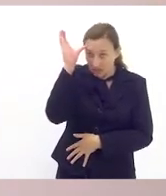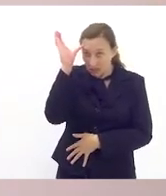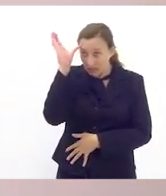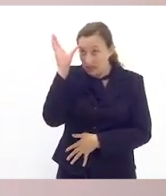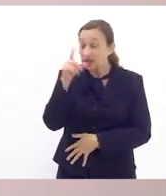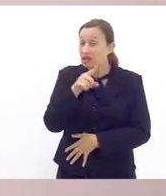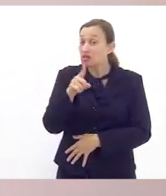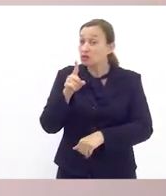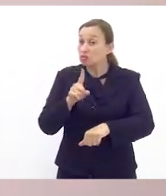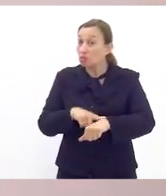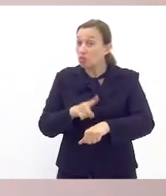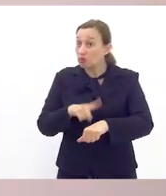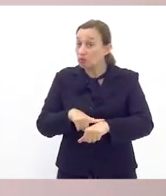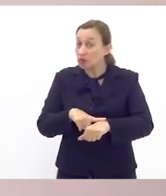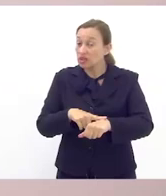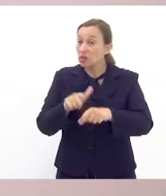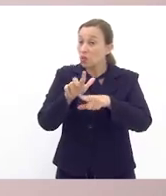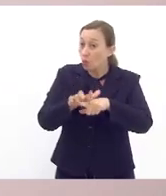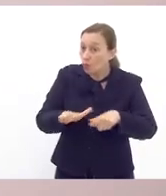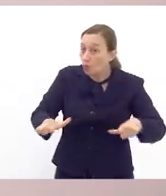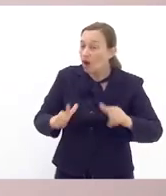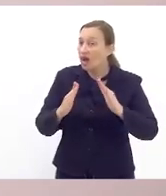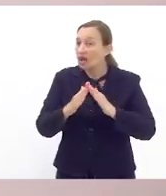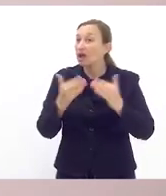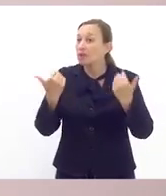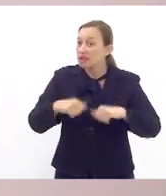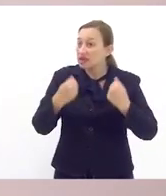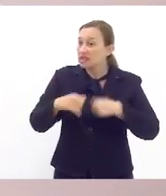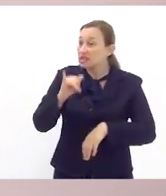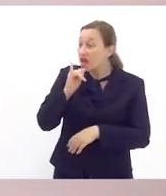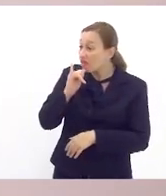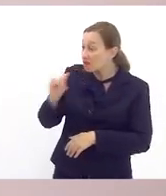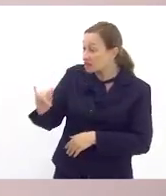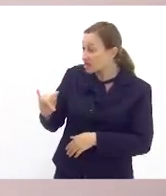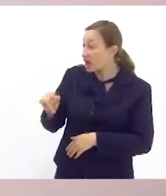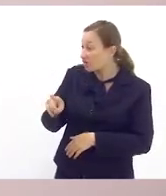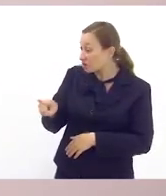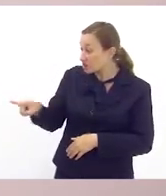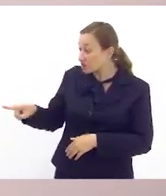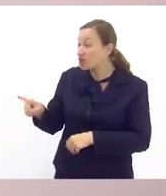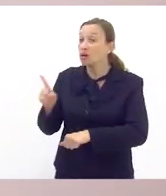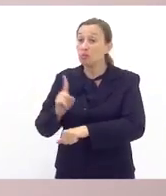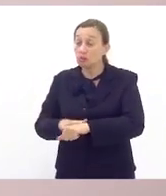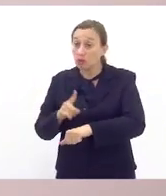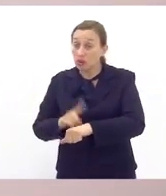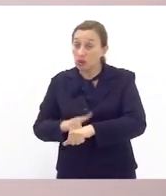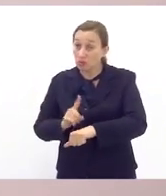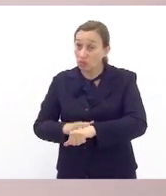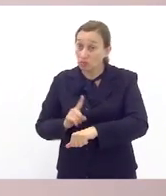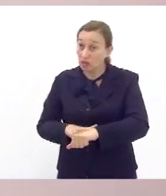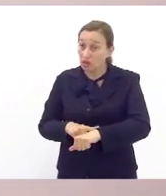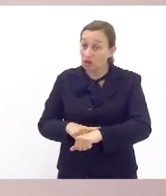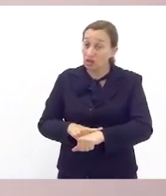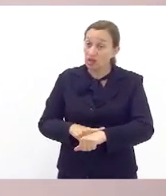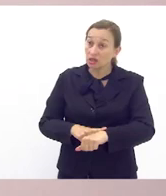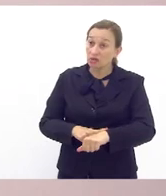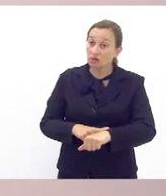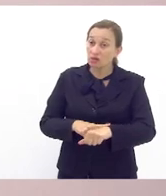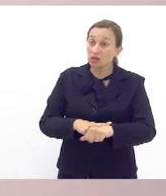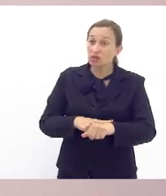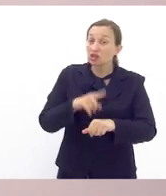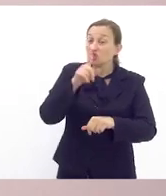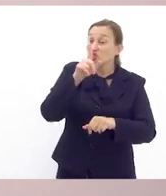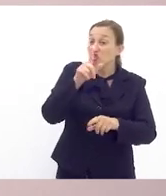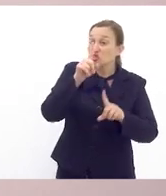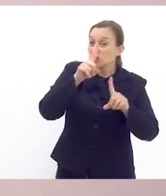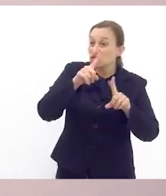ao deixar suas casas fechadas devem informar aos senhores Porque a partir do momento que nós temos diferenciação de